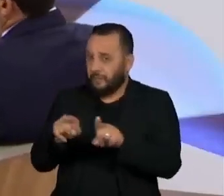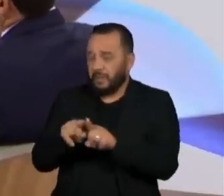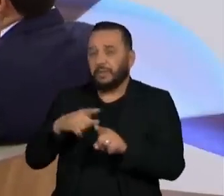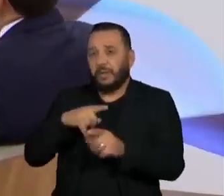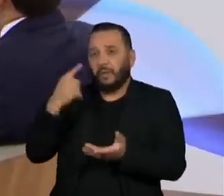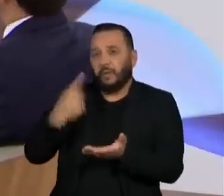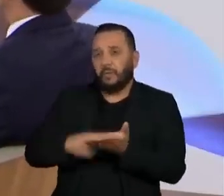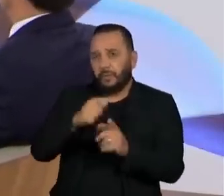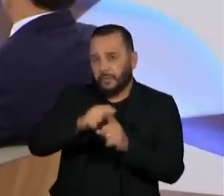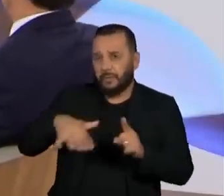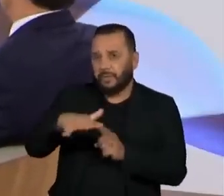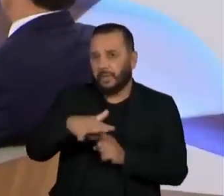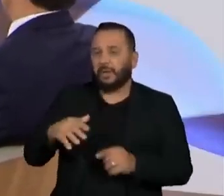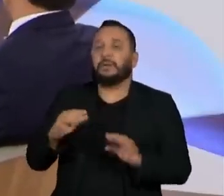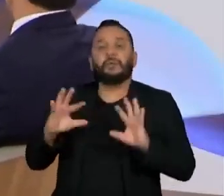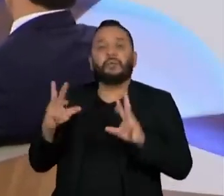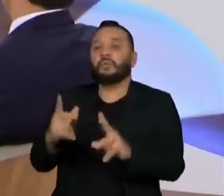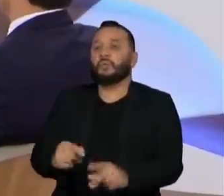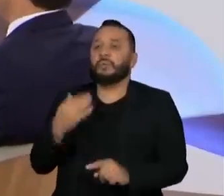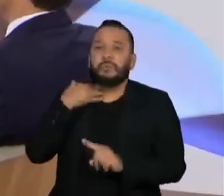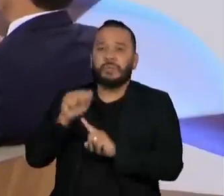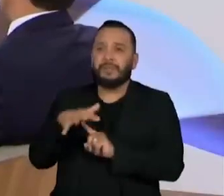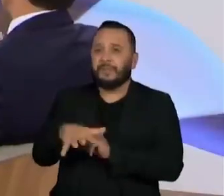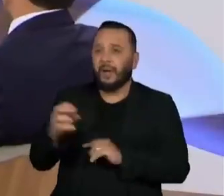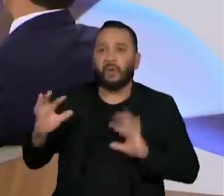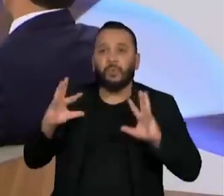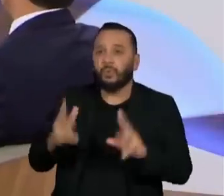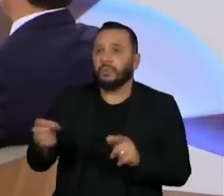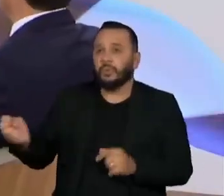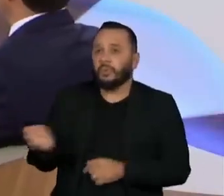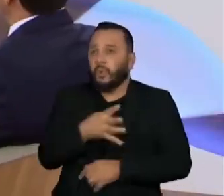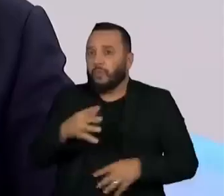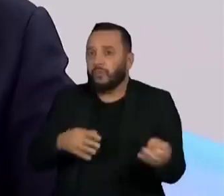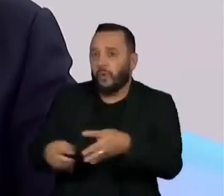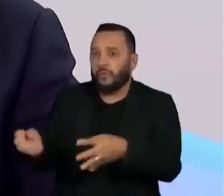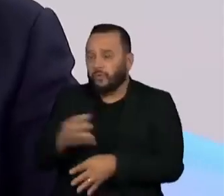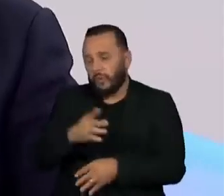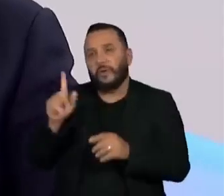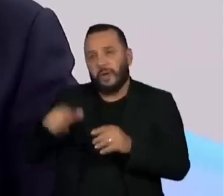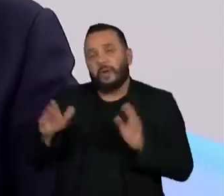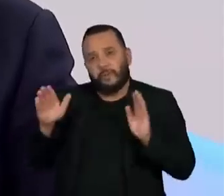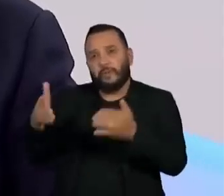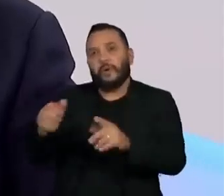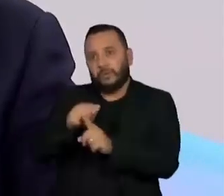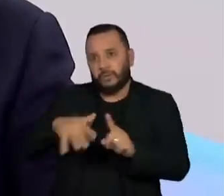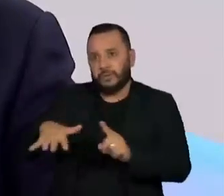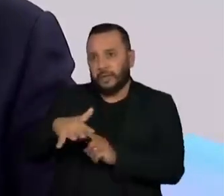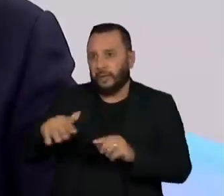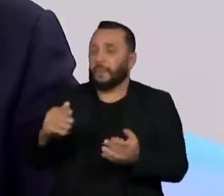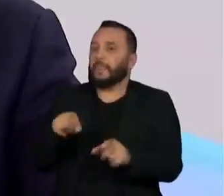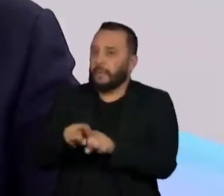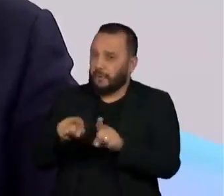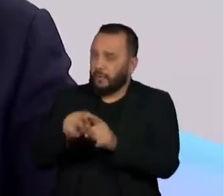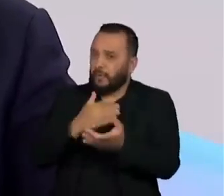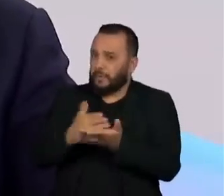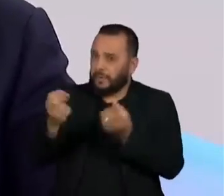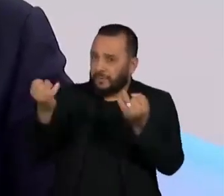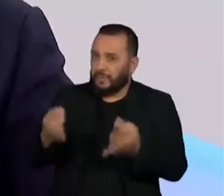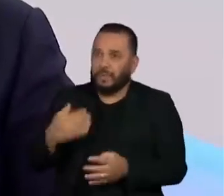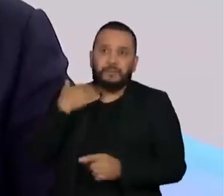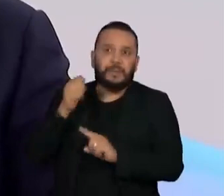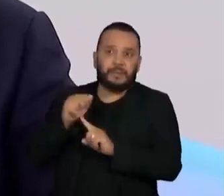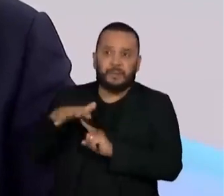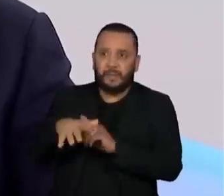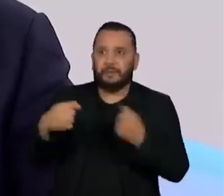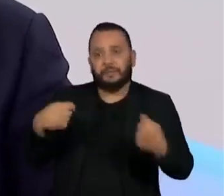se a gente pensar tudo que o banco central fez as grandes inovações foram todas divisão social Então eu queria começar fazendo esse registro que o banco